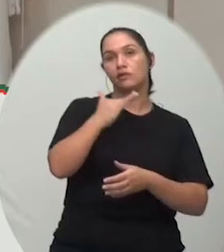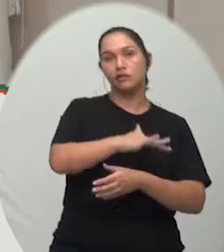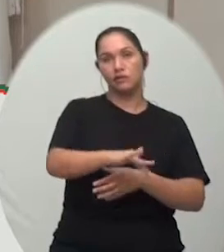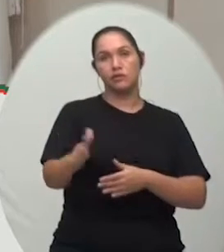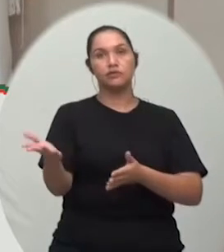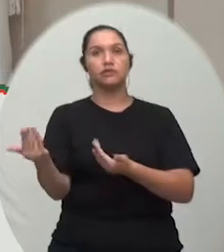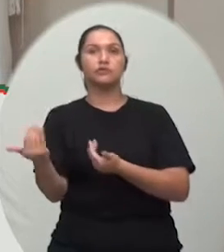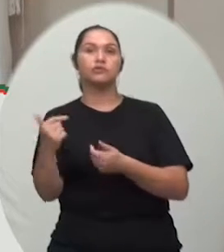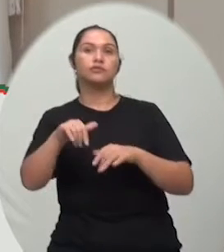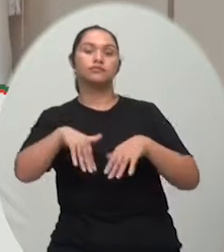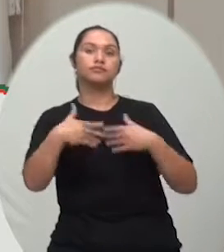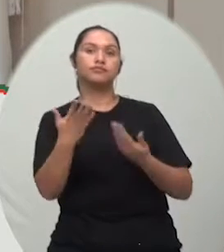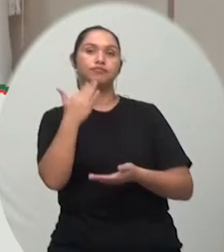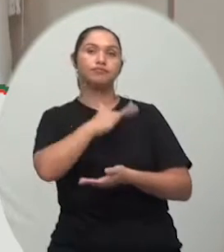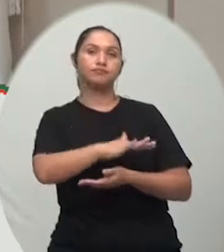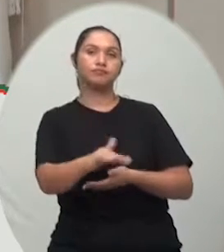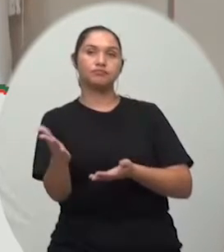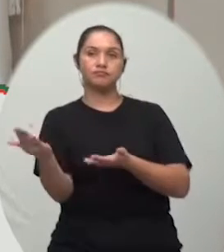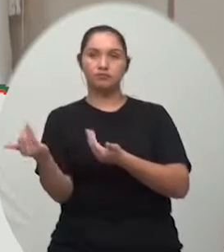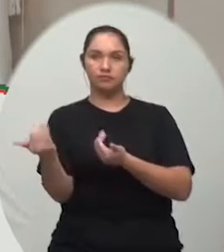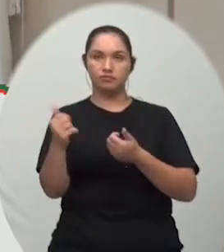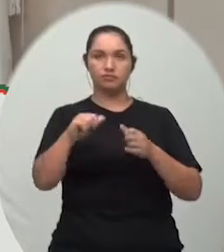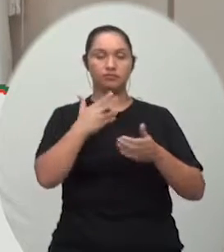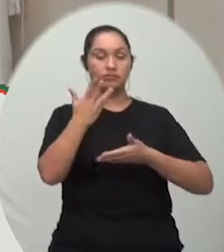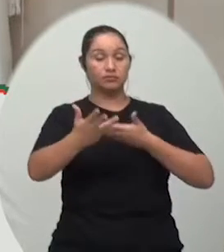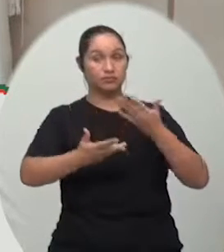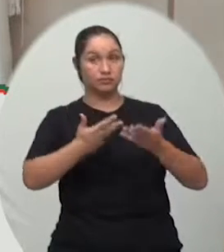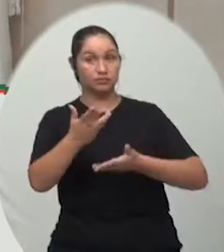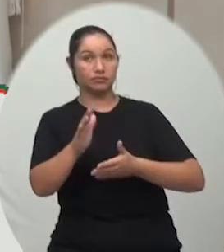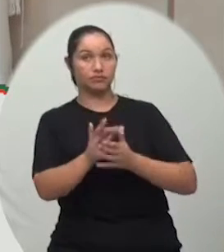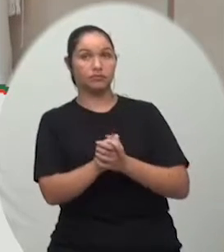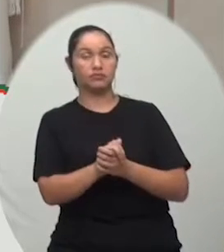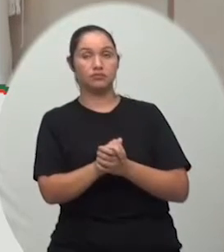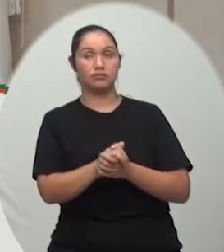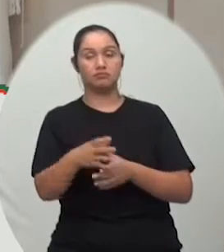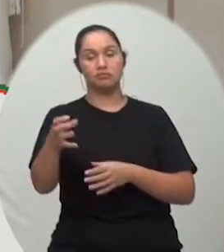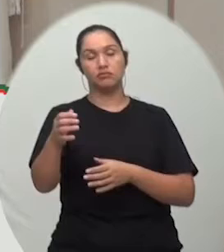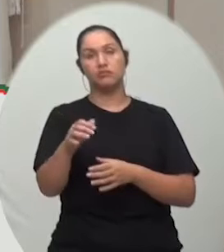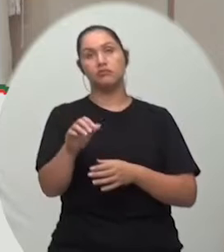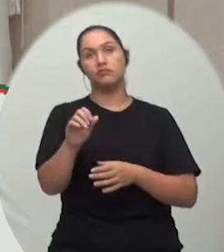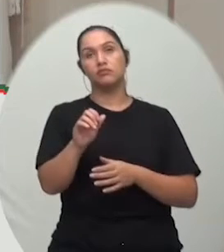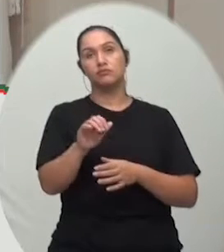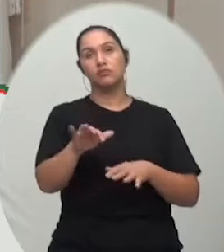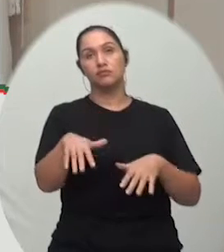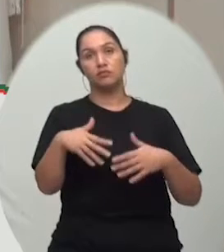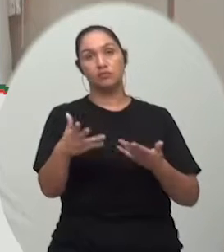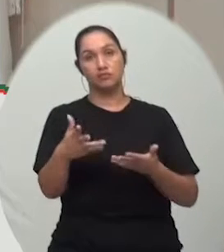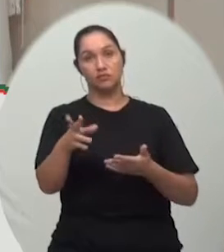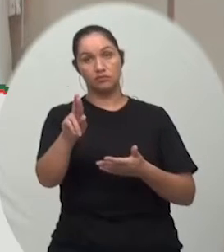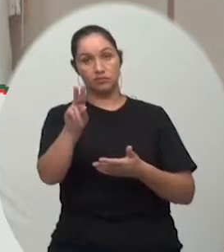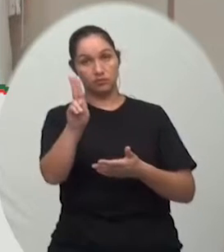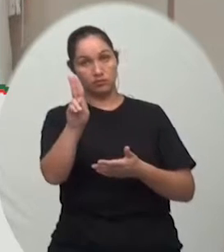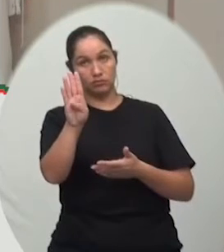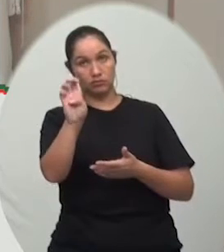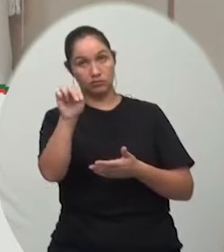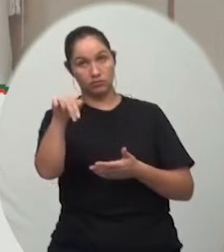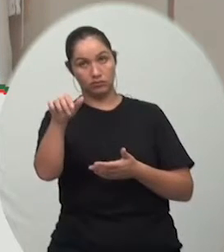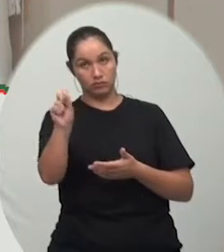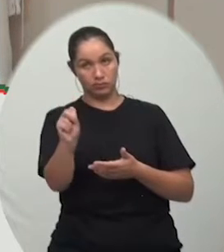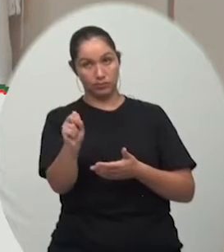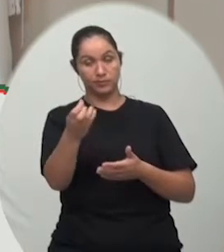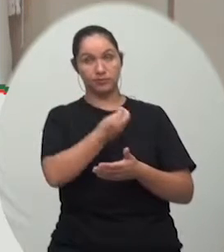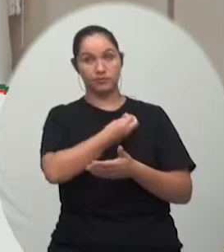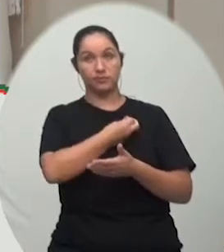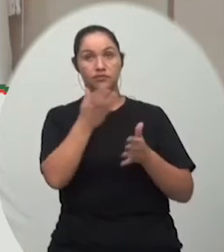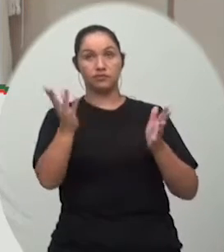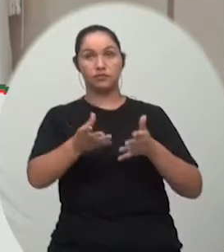jovens, crianças e jovens exatamente daquela região. Tá, né, Rubens? Tá ali, o Rubens está presente, inclusive, hoje ele